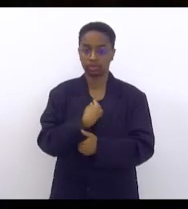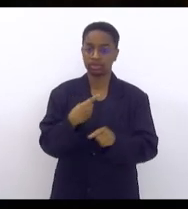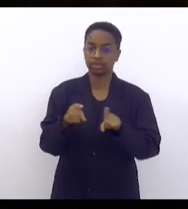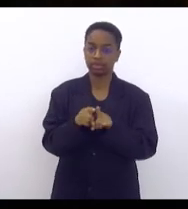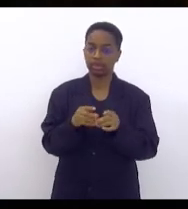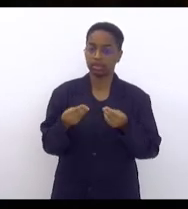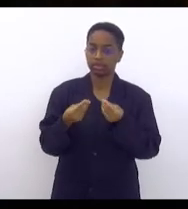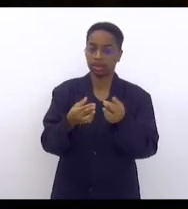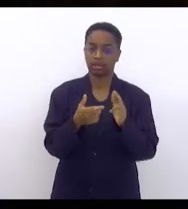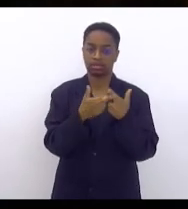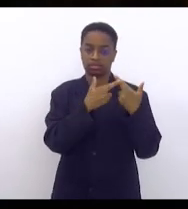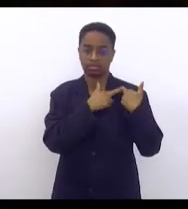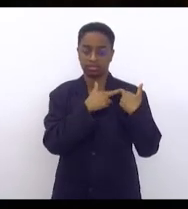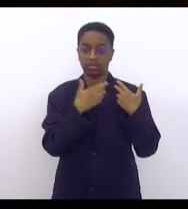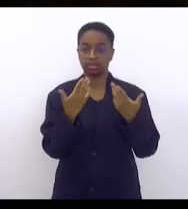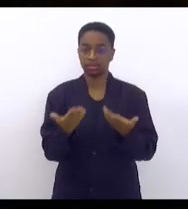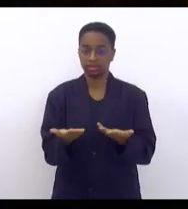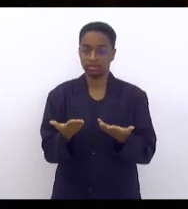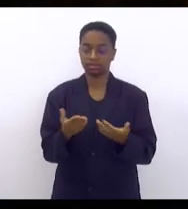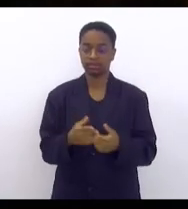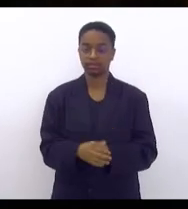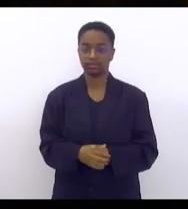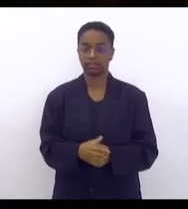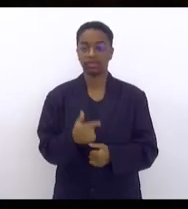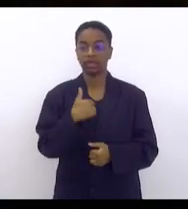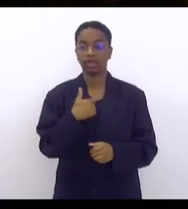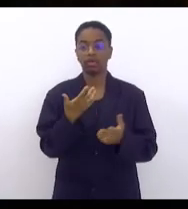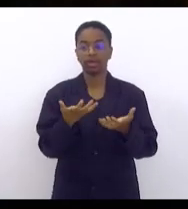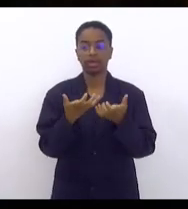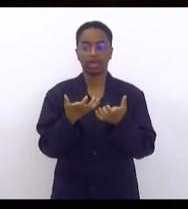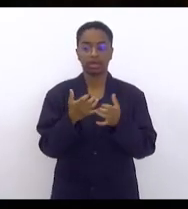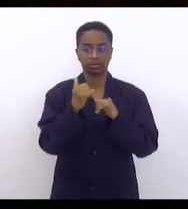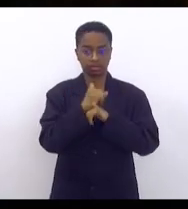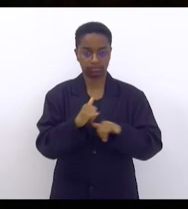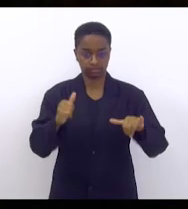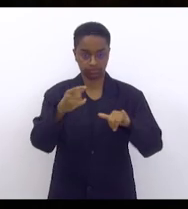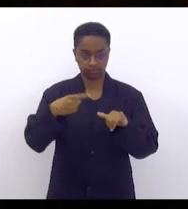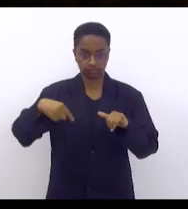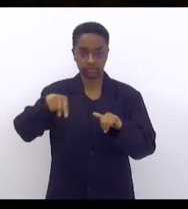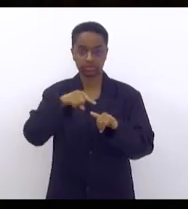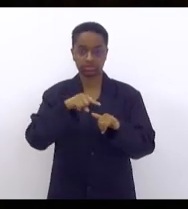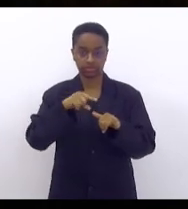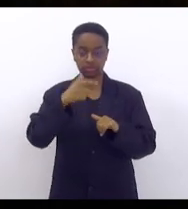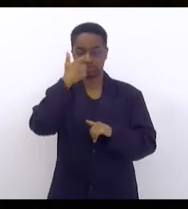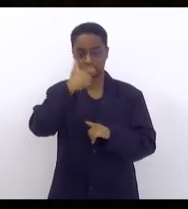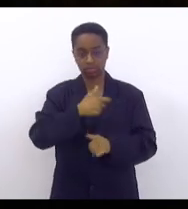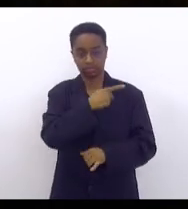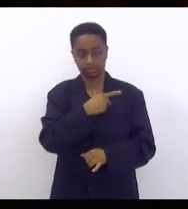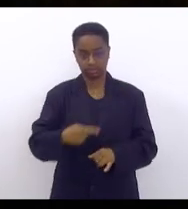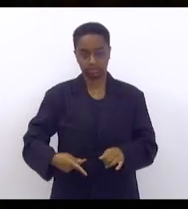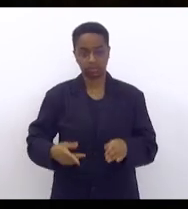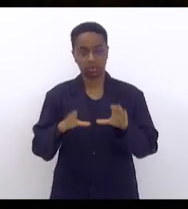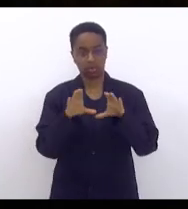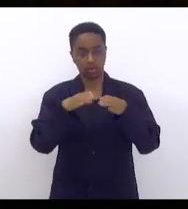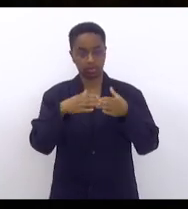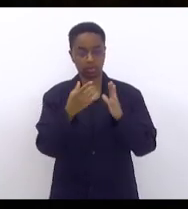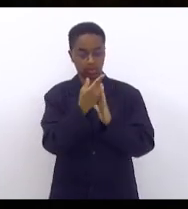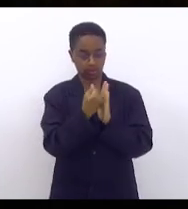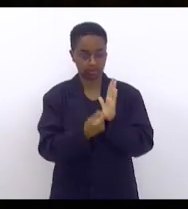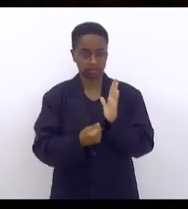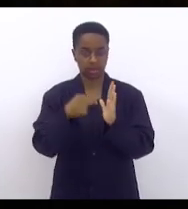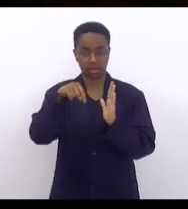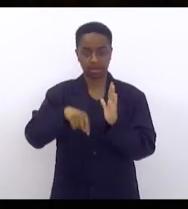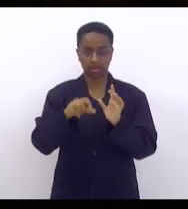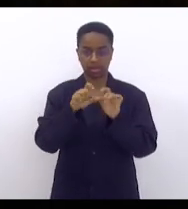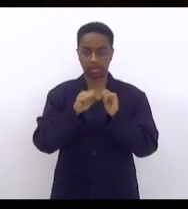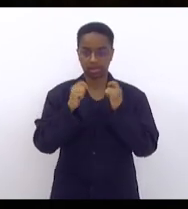Né? Então, eu quero só reafirmar com vocês, né, como presidente da Comissão do Orçamento, né, junto